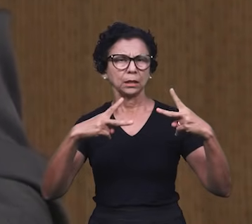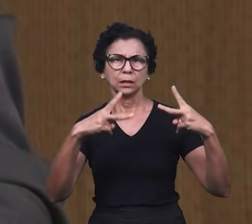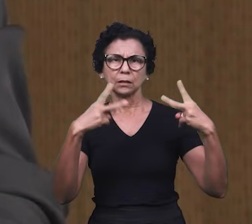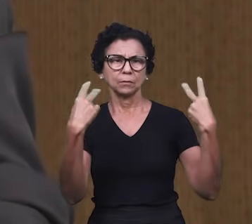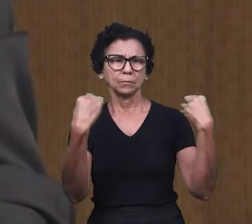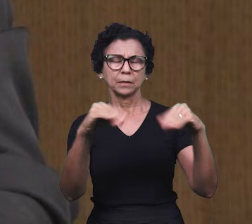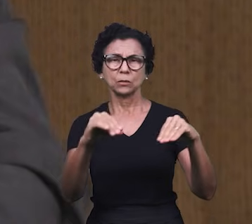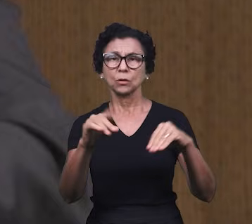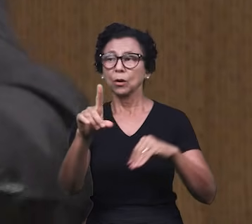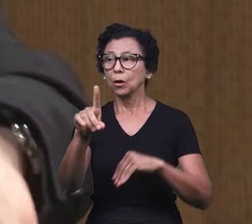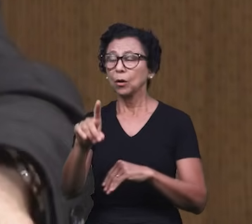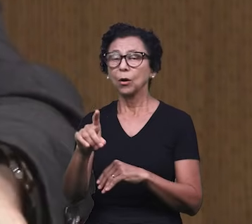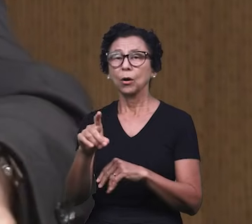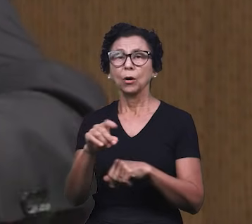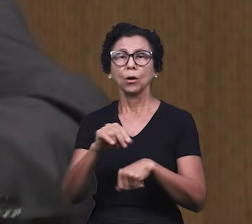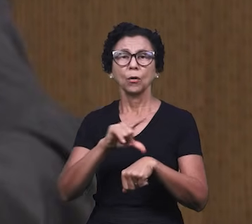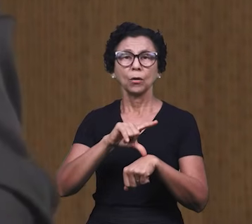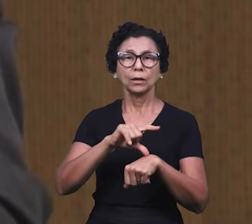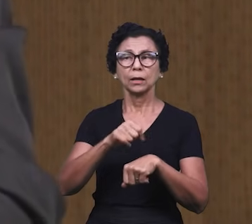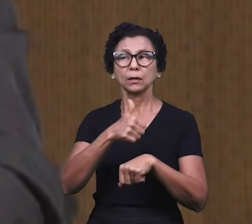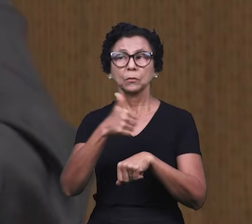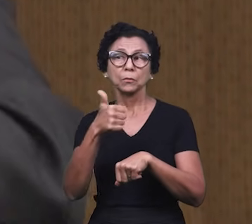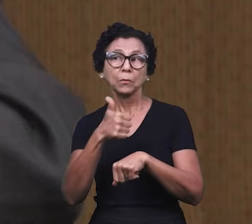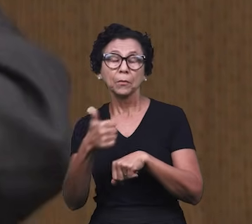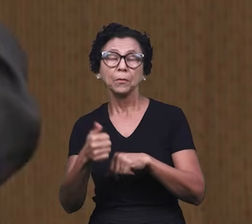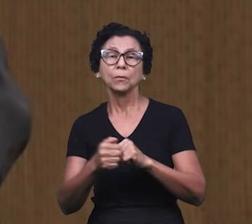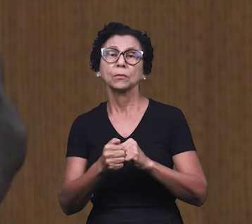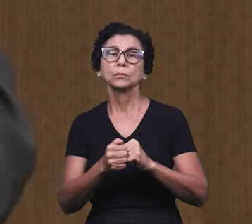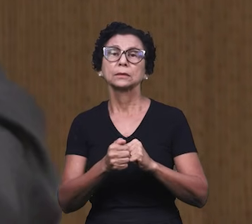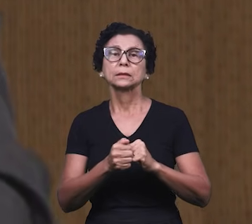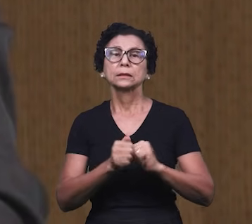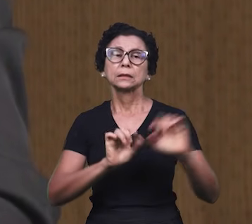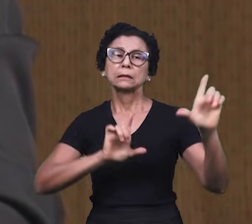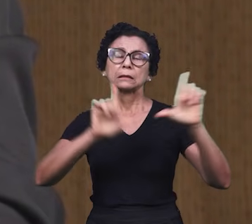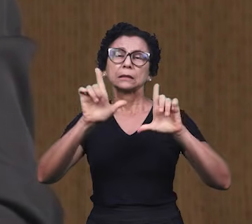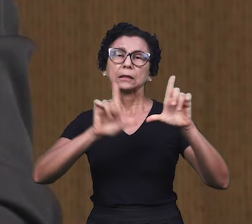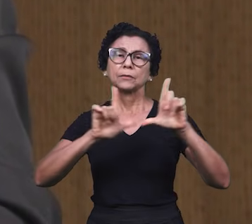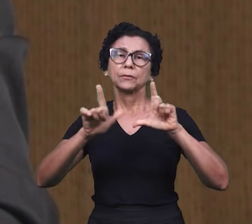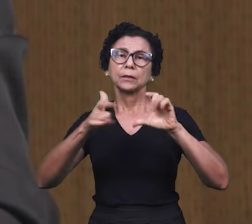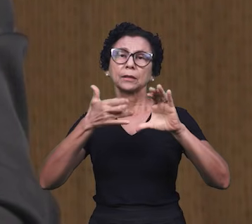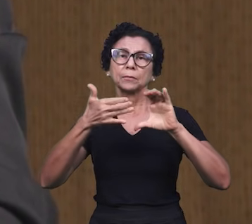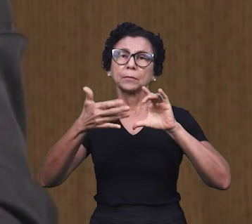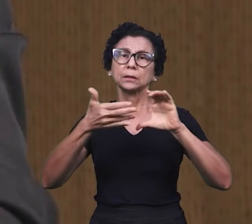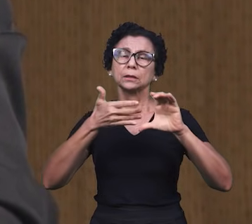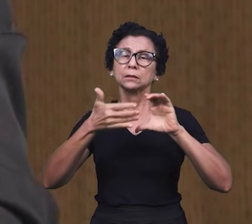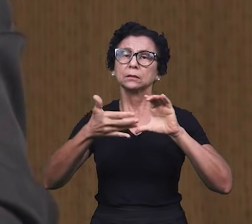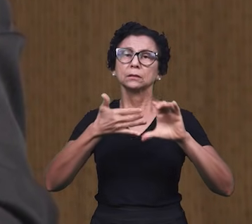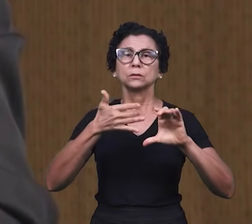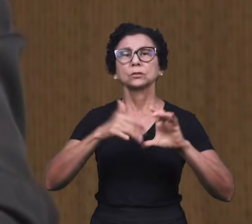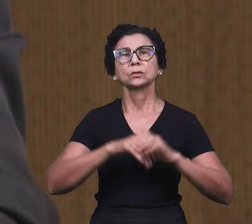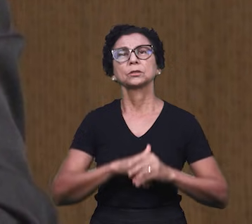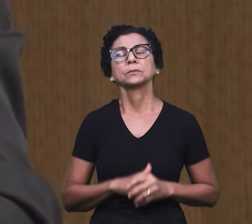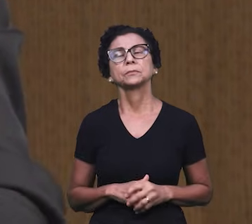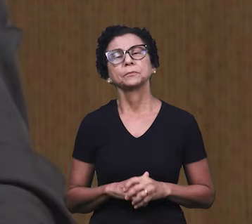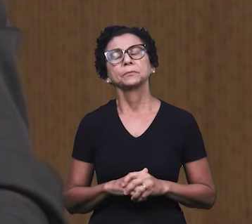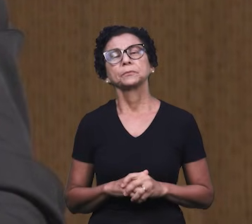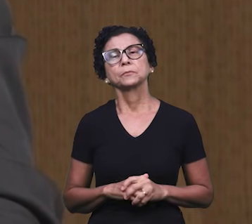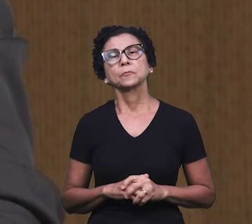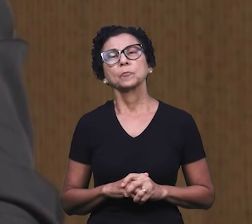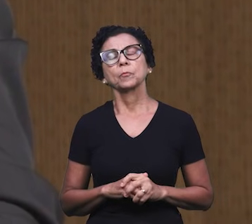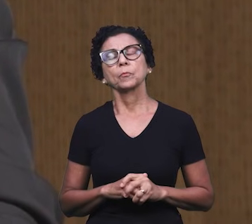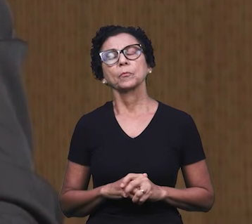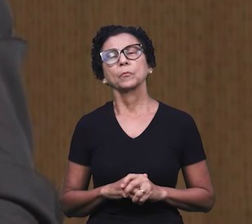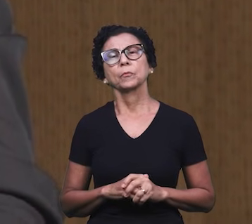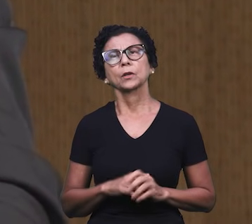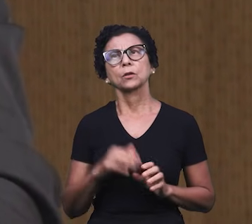olha, às 11 horas, ou na Band, ou na... a Band, na verdade, foram 2 semanas depois, né?